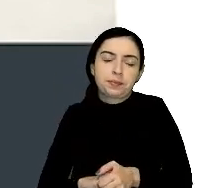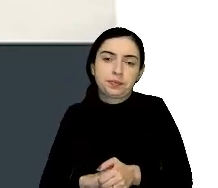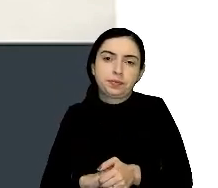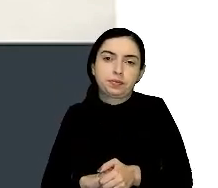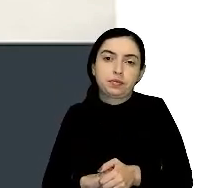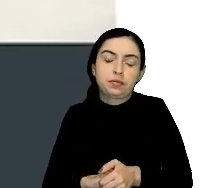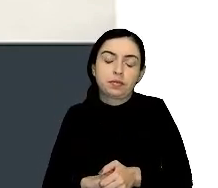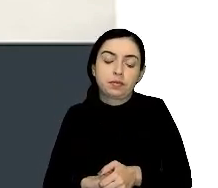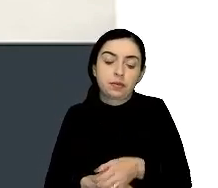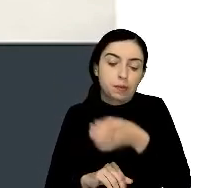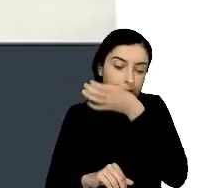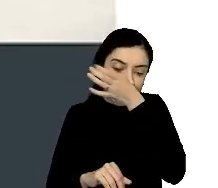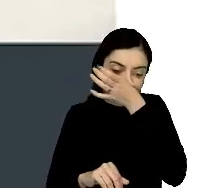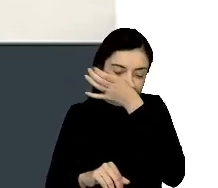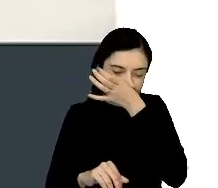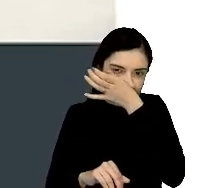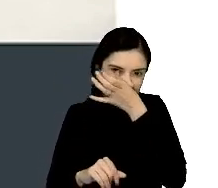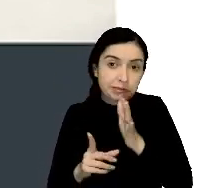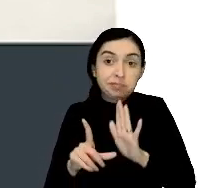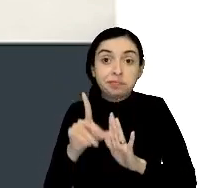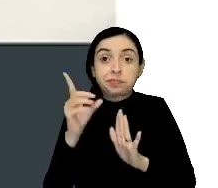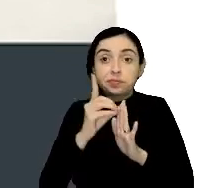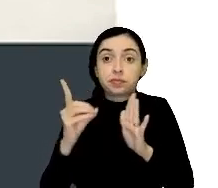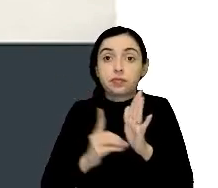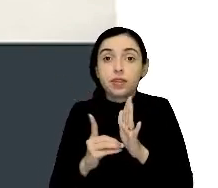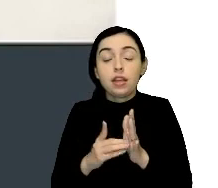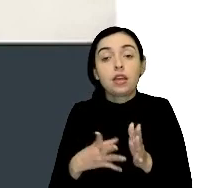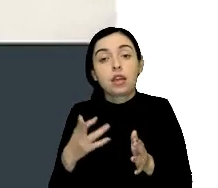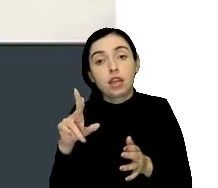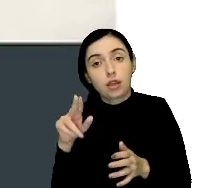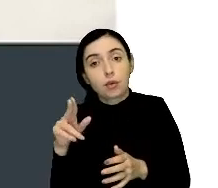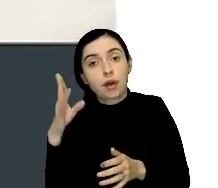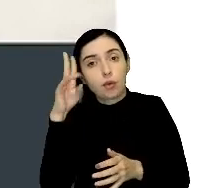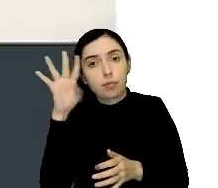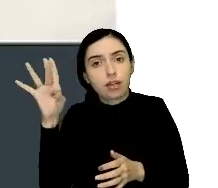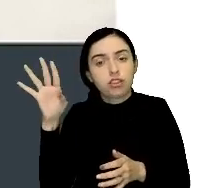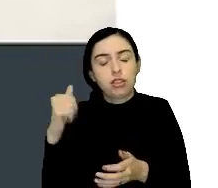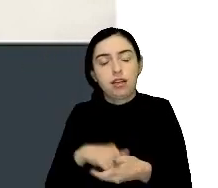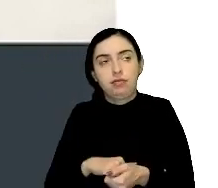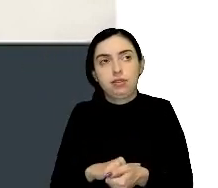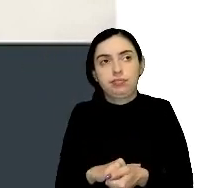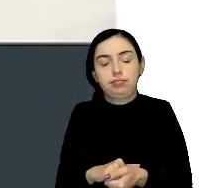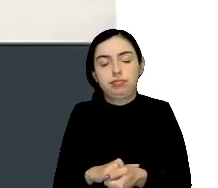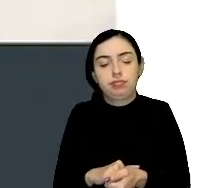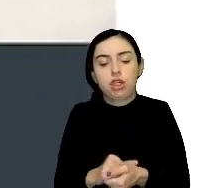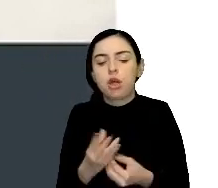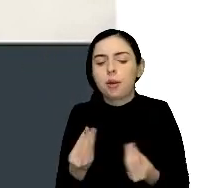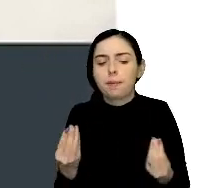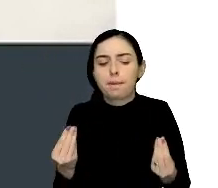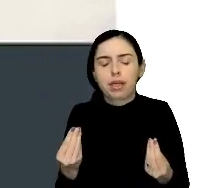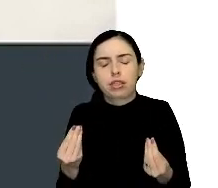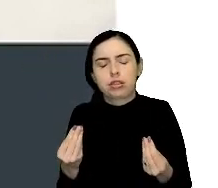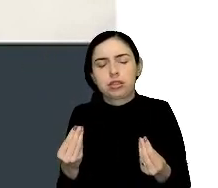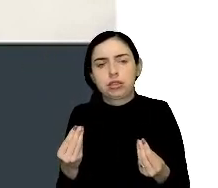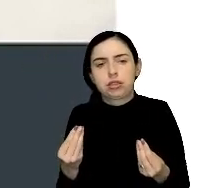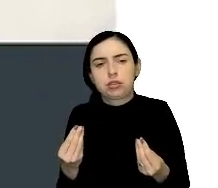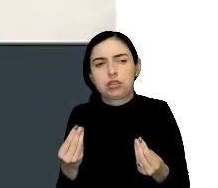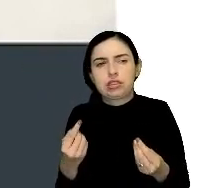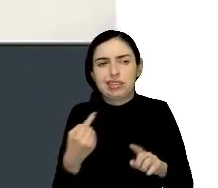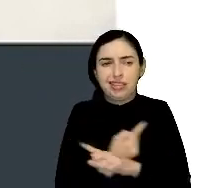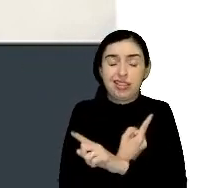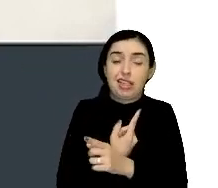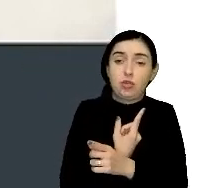veio o decreto como estava previsto. Ele, em muitos casos, ele vai em desacordo